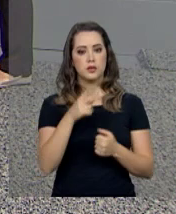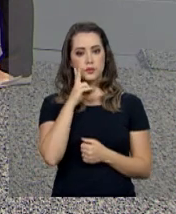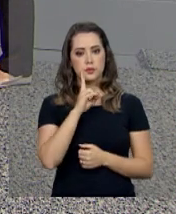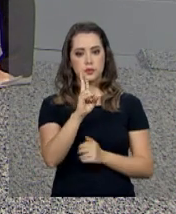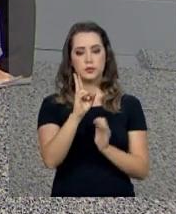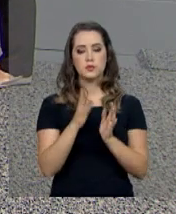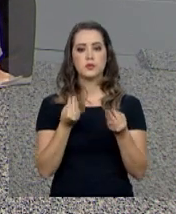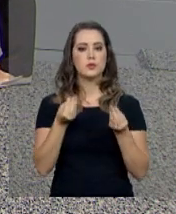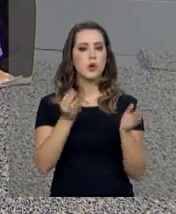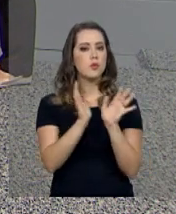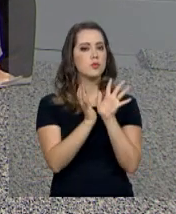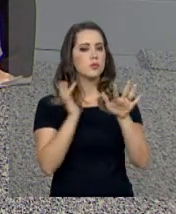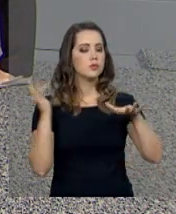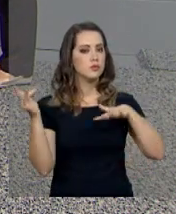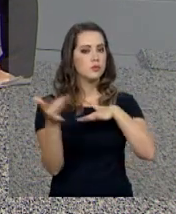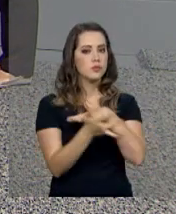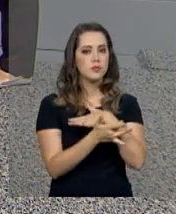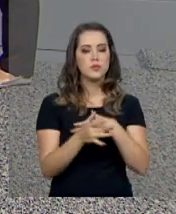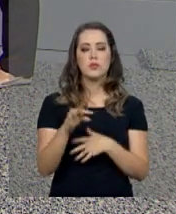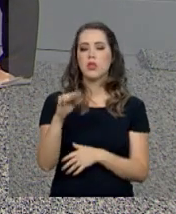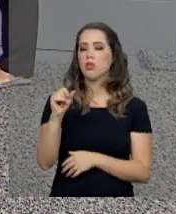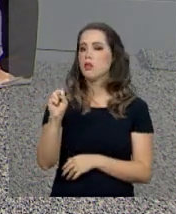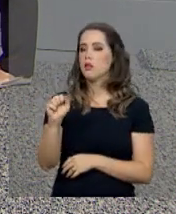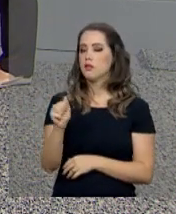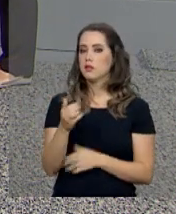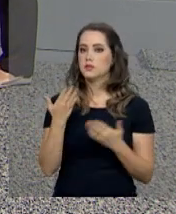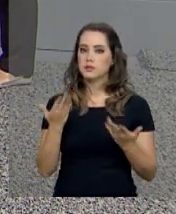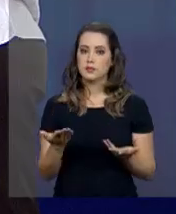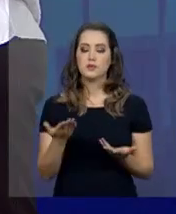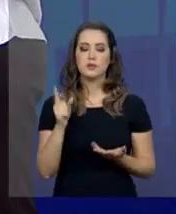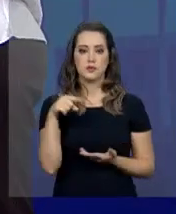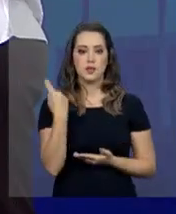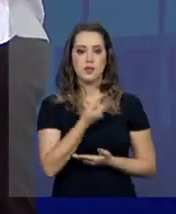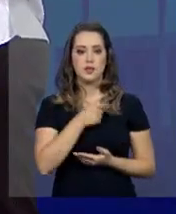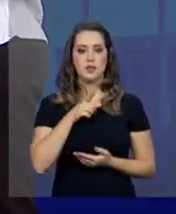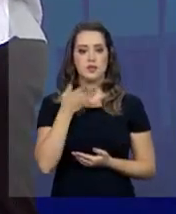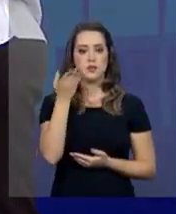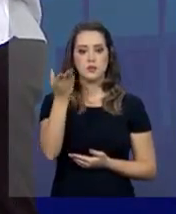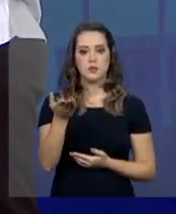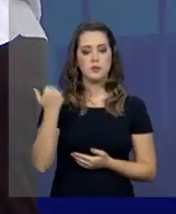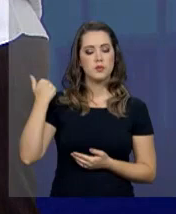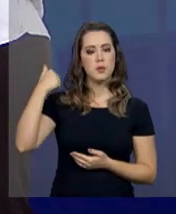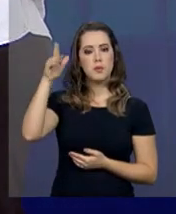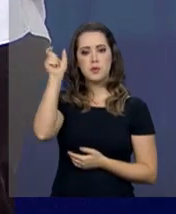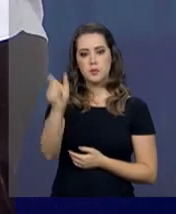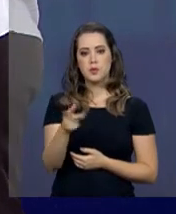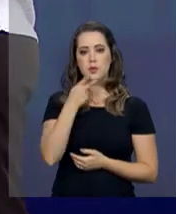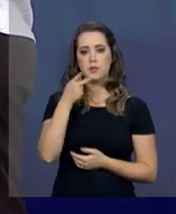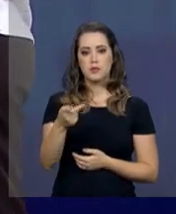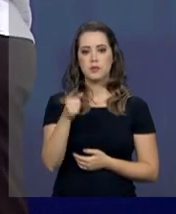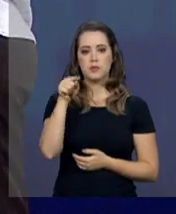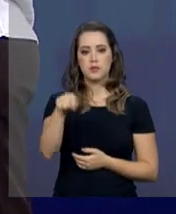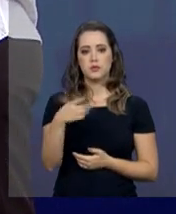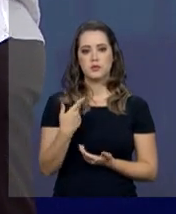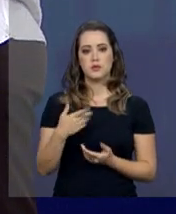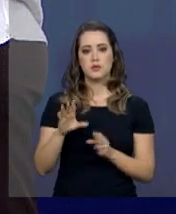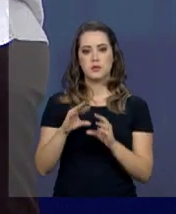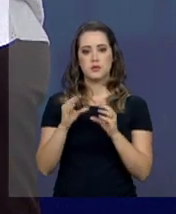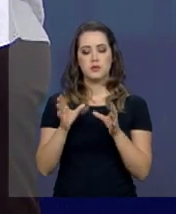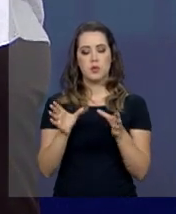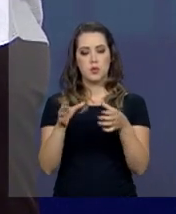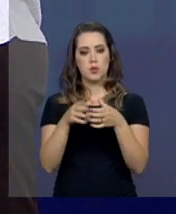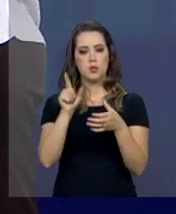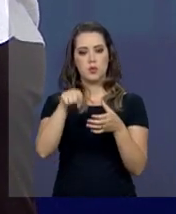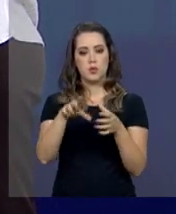como está a repercussão nas redes sociais thaísa dias olha renato a gente tem aqui mais uma pessoa falando sobre a assembléia é o